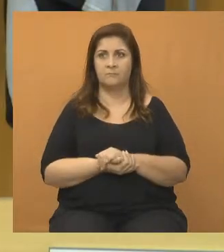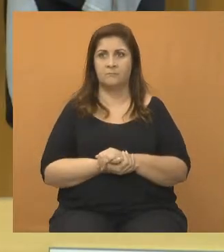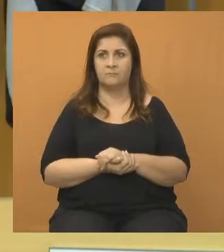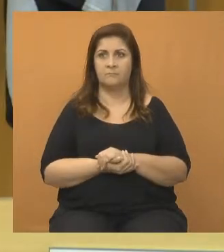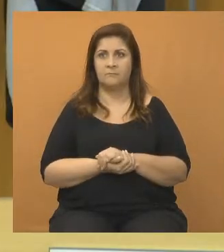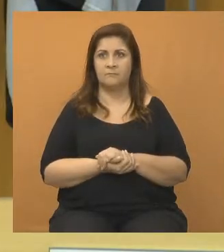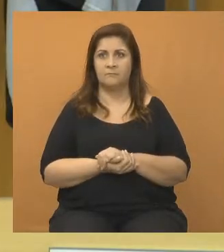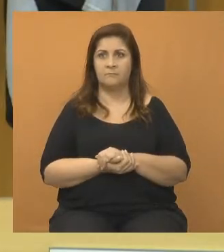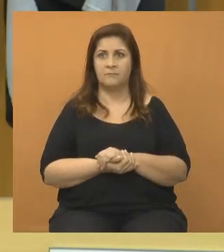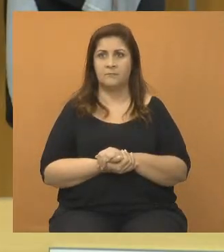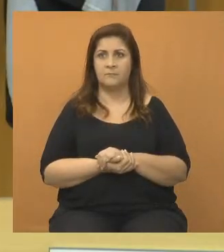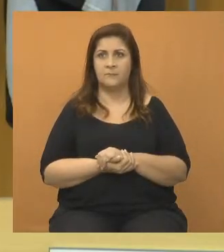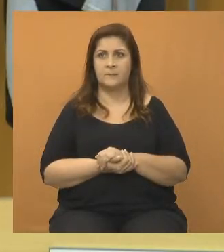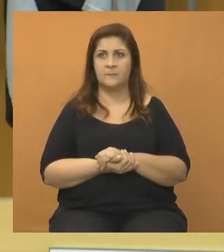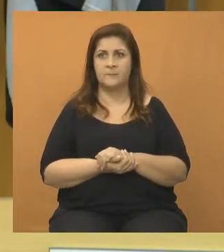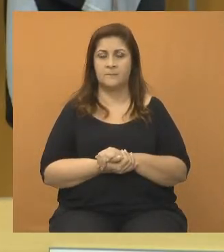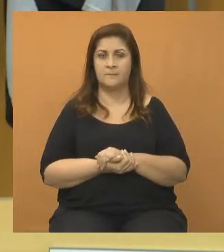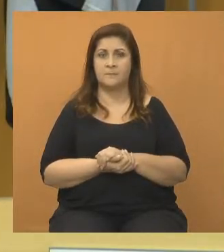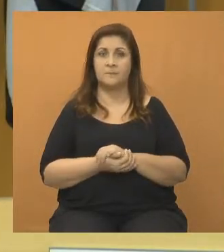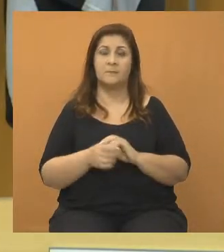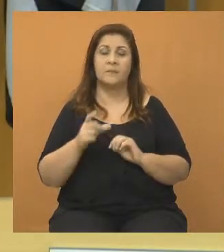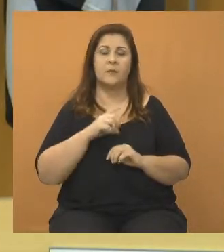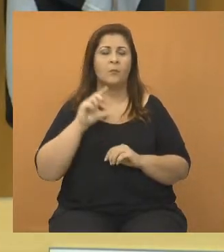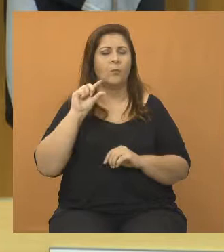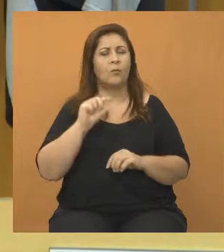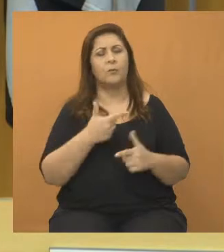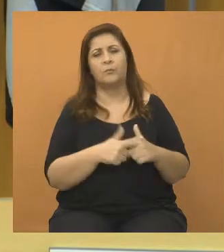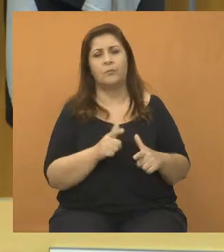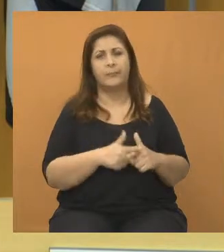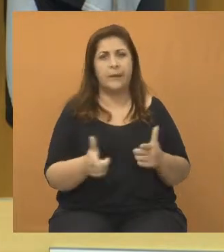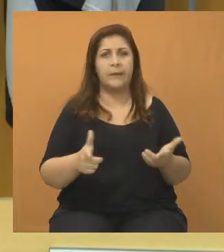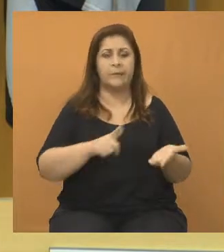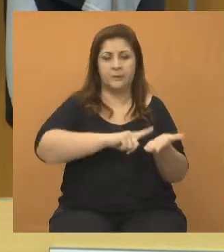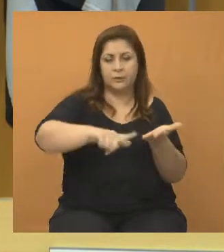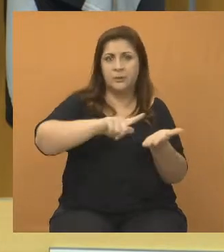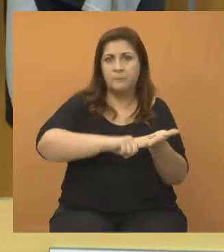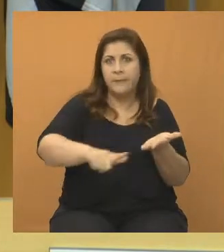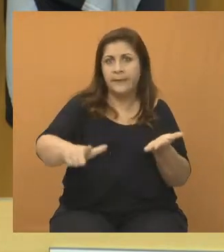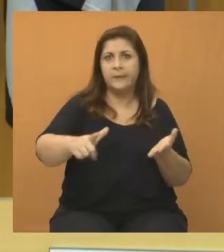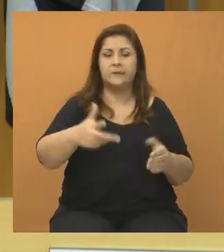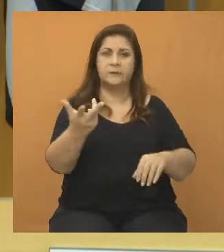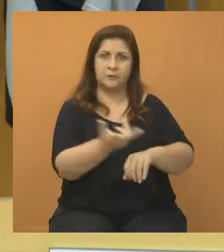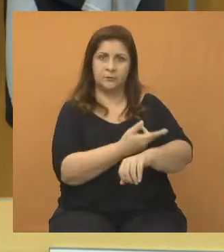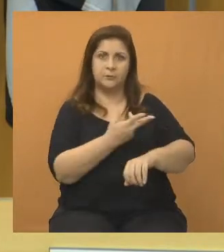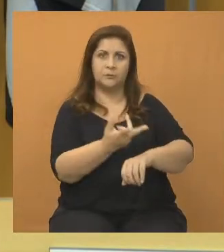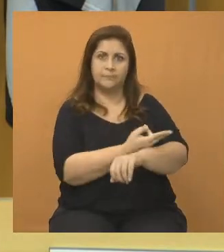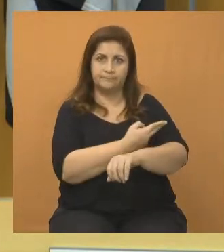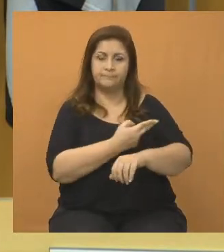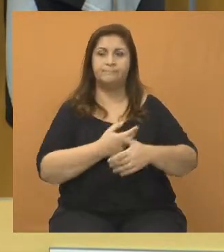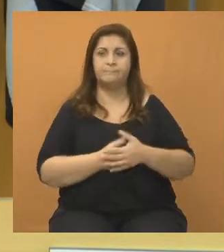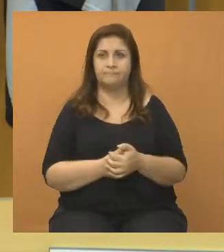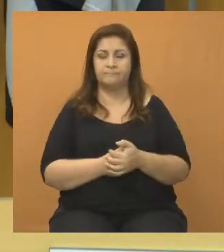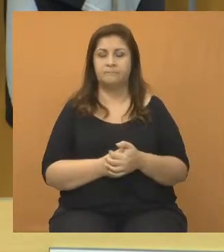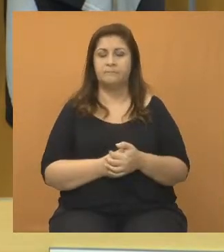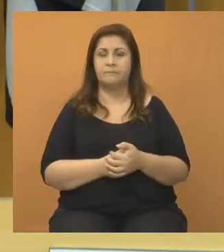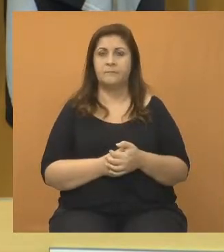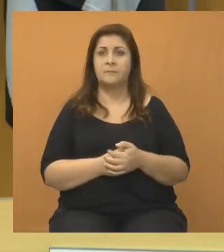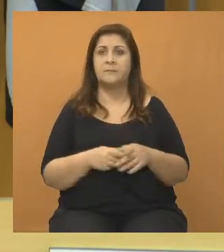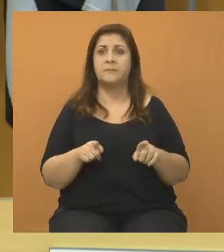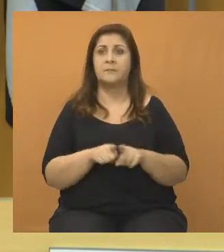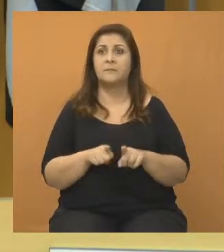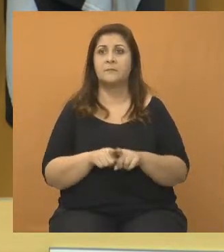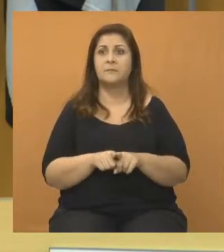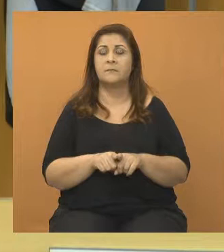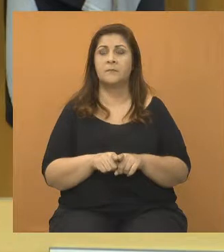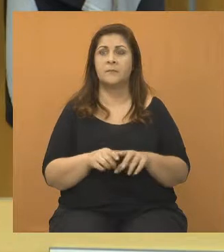né, para que haja menos problema com capina, limpeza, conservação, então existe um aumento aqui. E outra coisa que